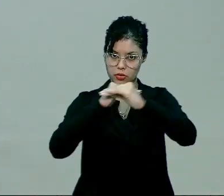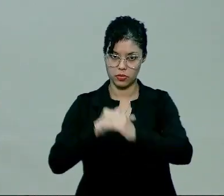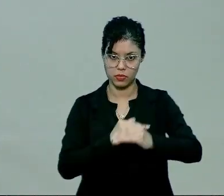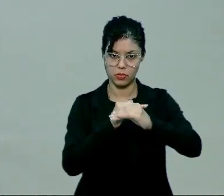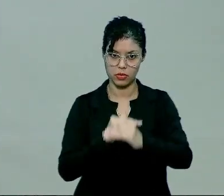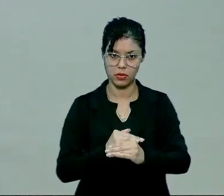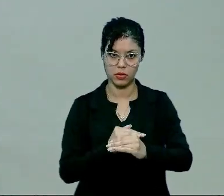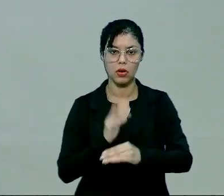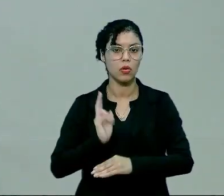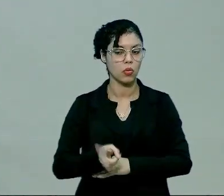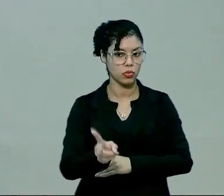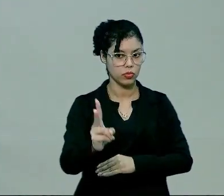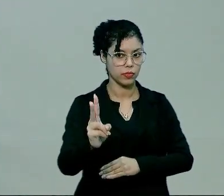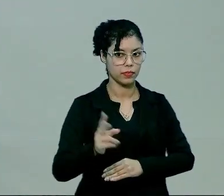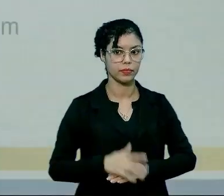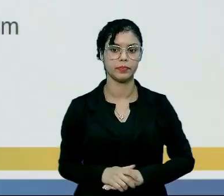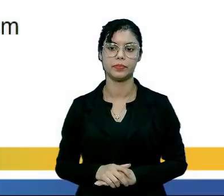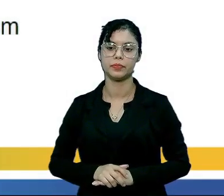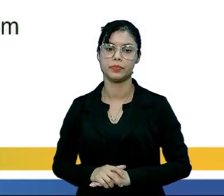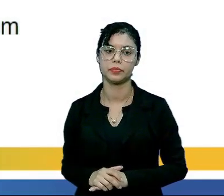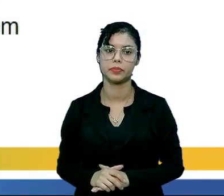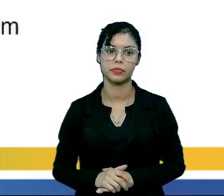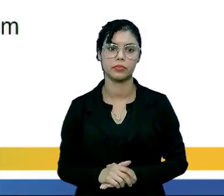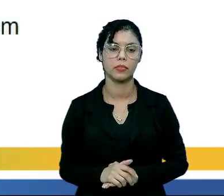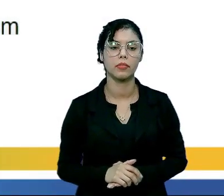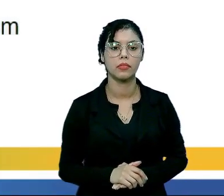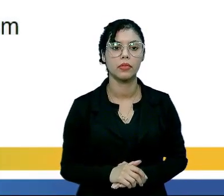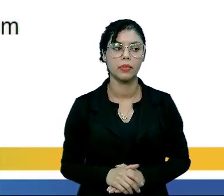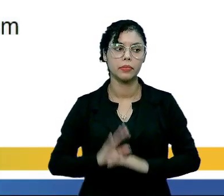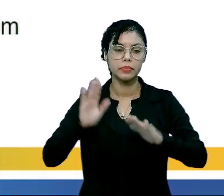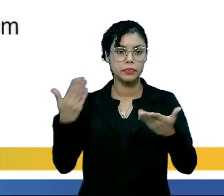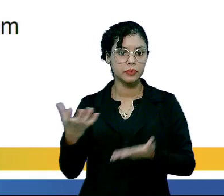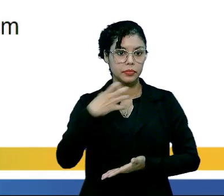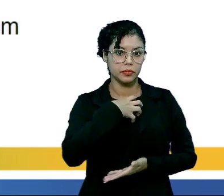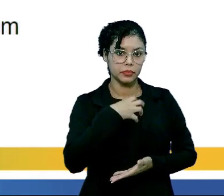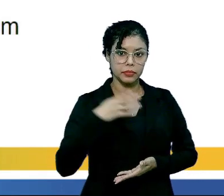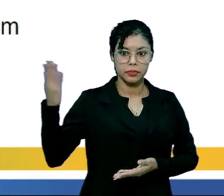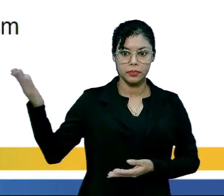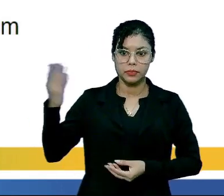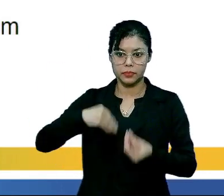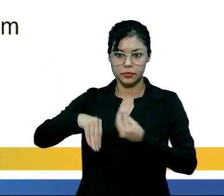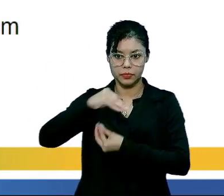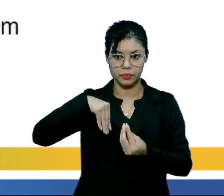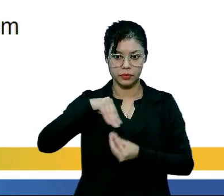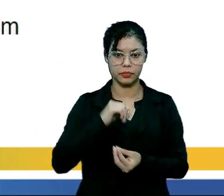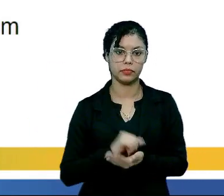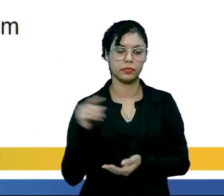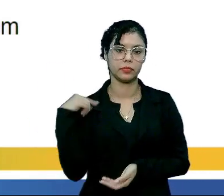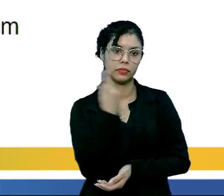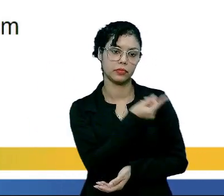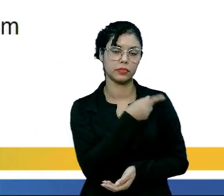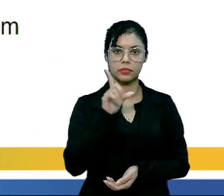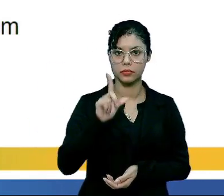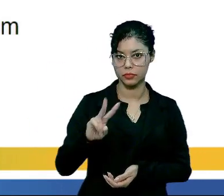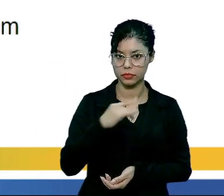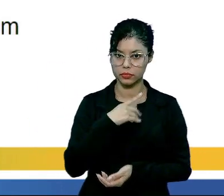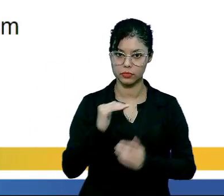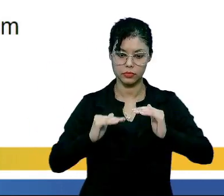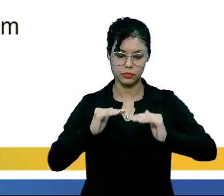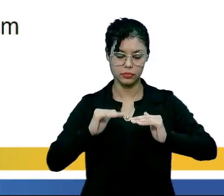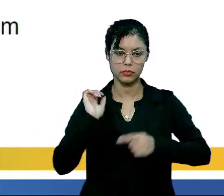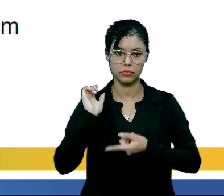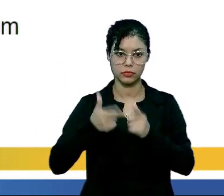igual, concentração constante. Então vamos voltar na questão. Em que momento dessa reação nós atingiríamos o